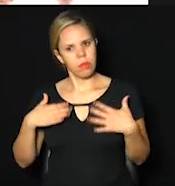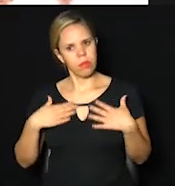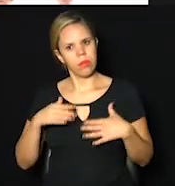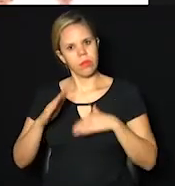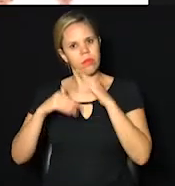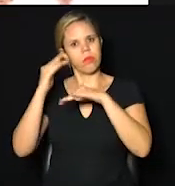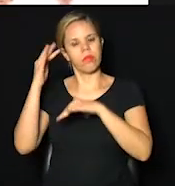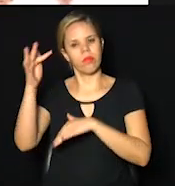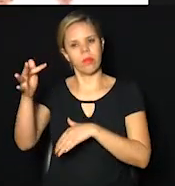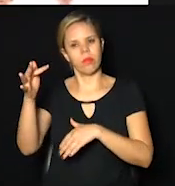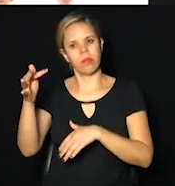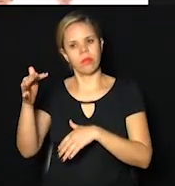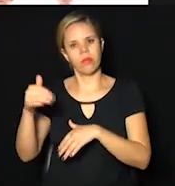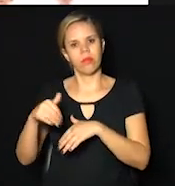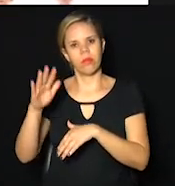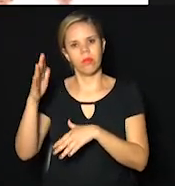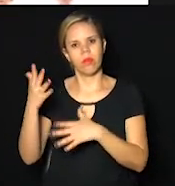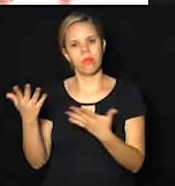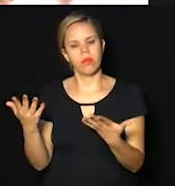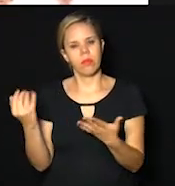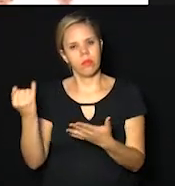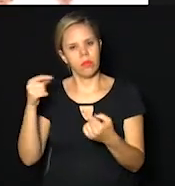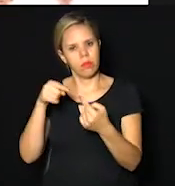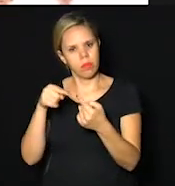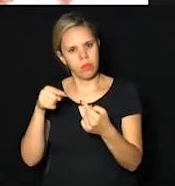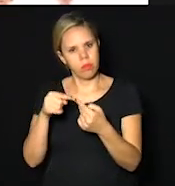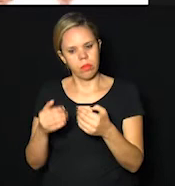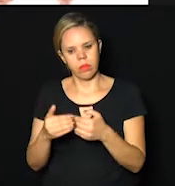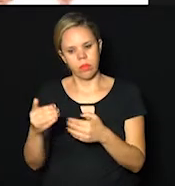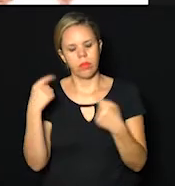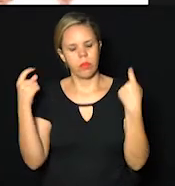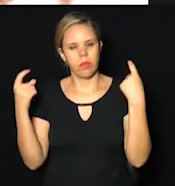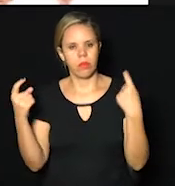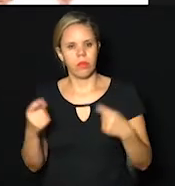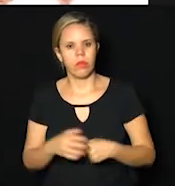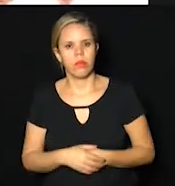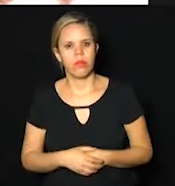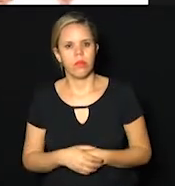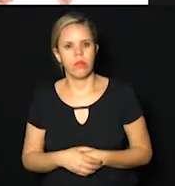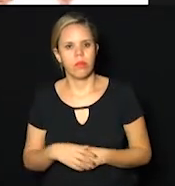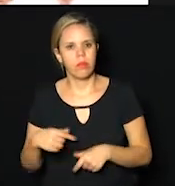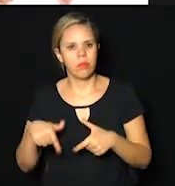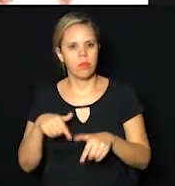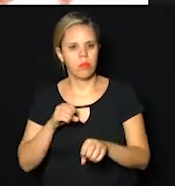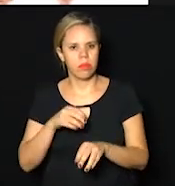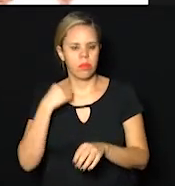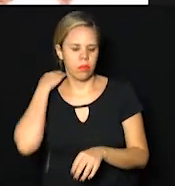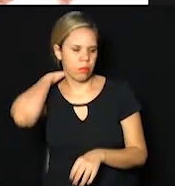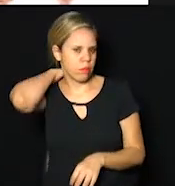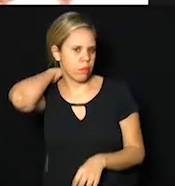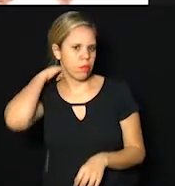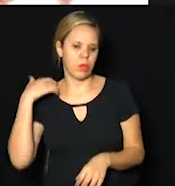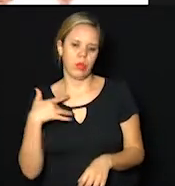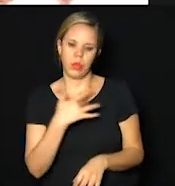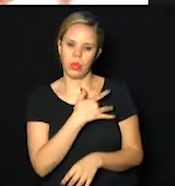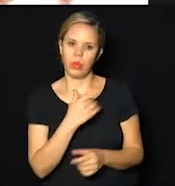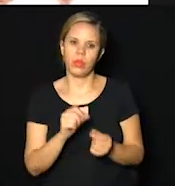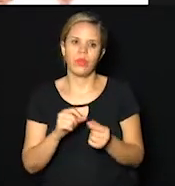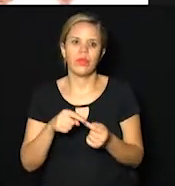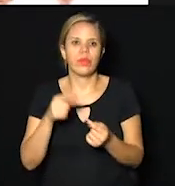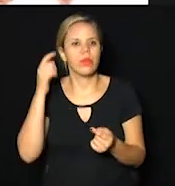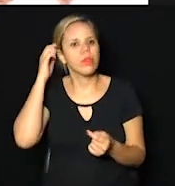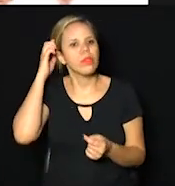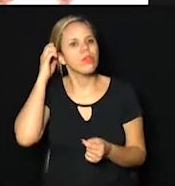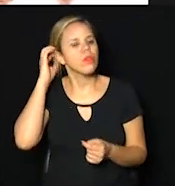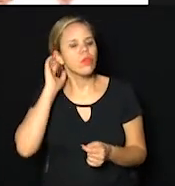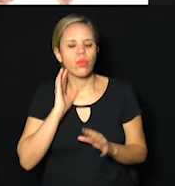construir um futuro mais viável a partir dessa preocupação. Mas eu trabalho com educação. O que saúde tem a ver com isso? Tudo.